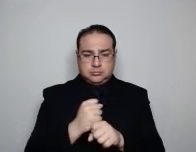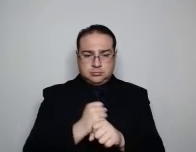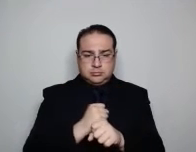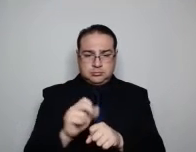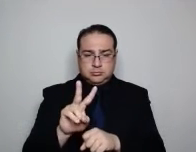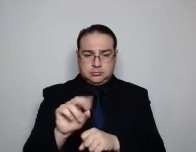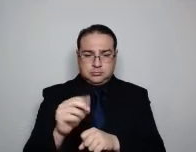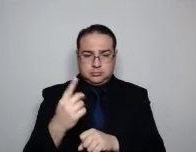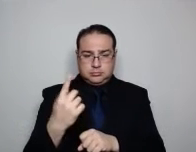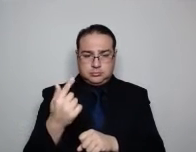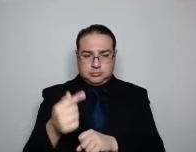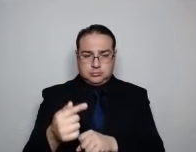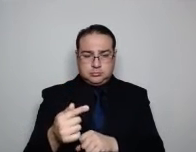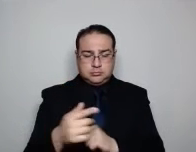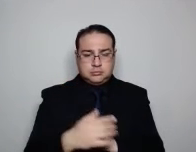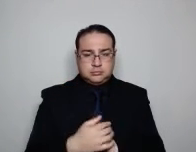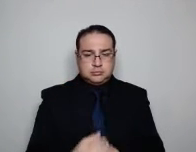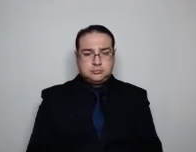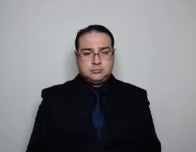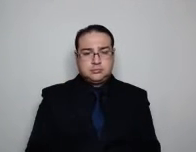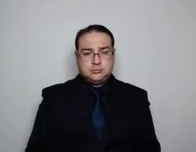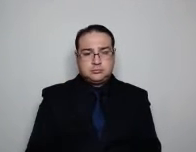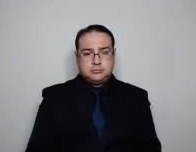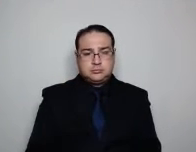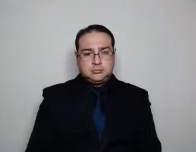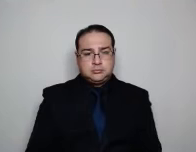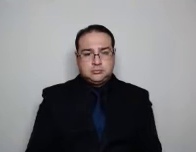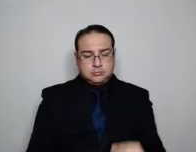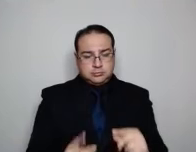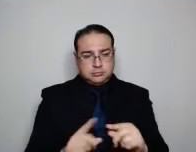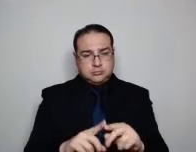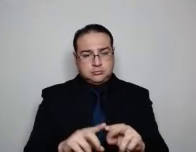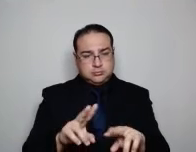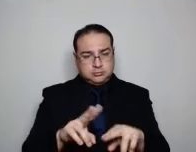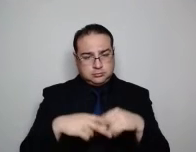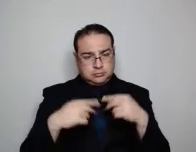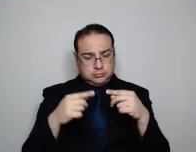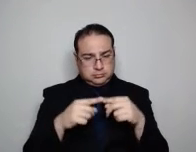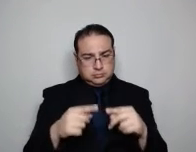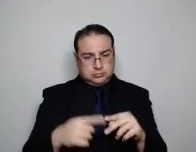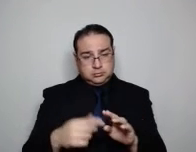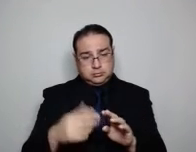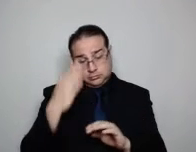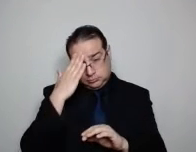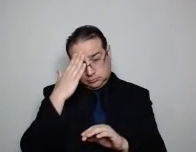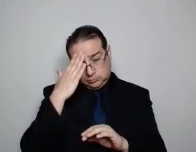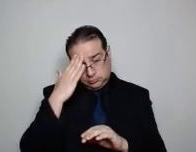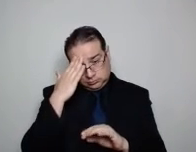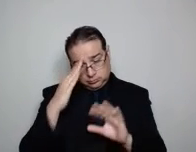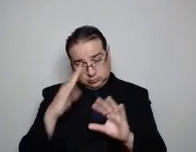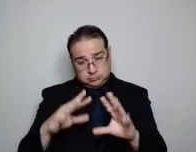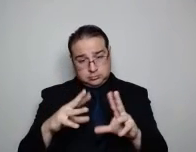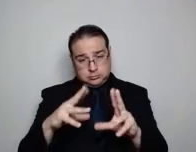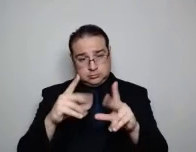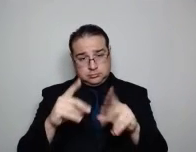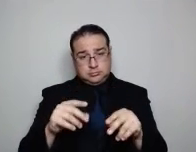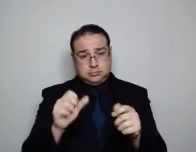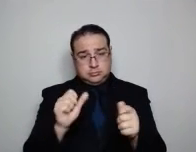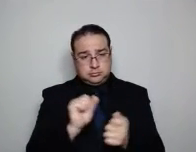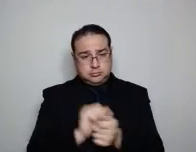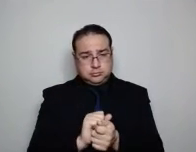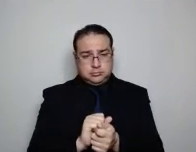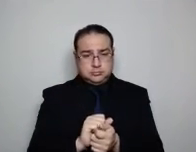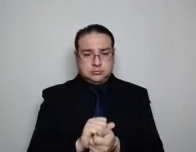é por demais conhecido por todos de que o ente público, se não